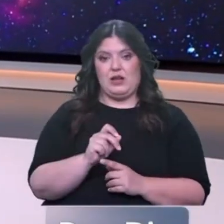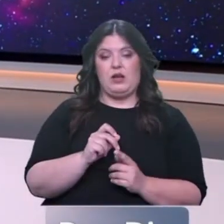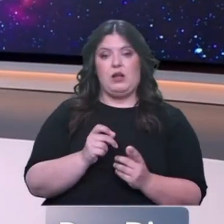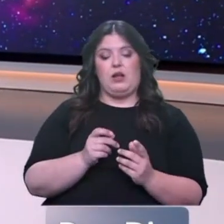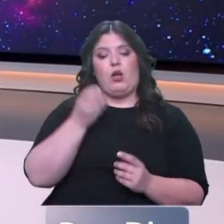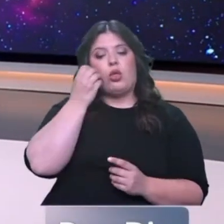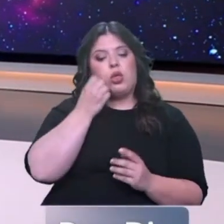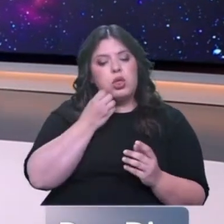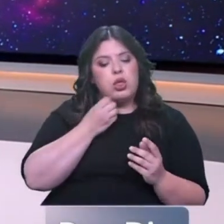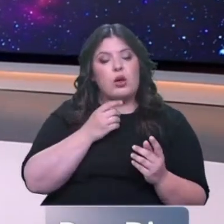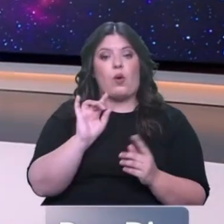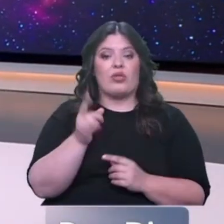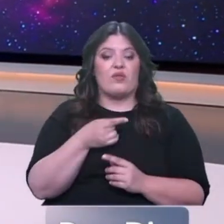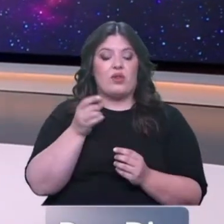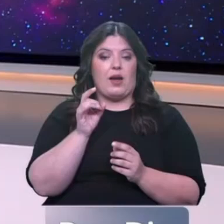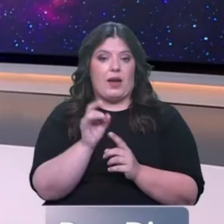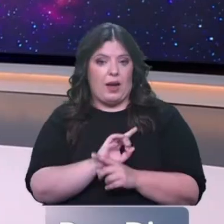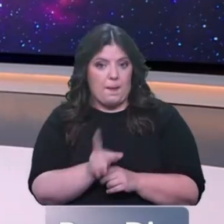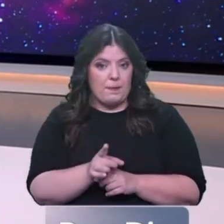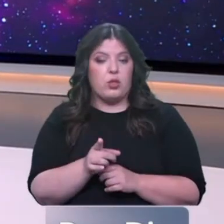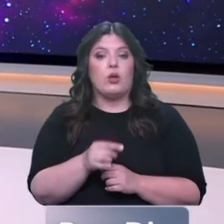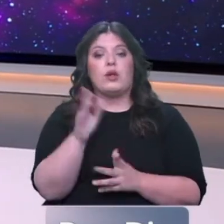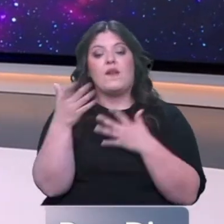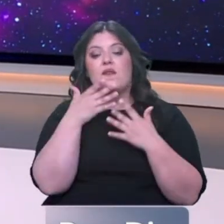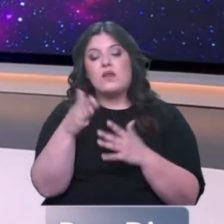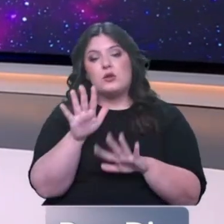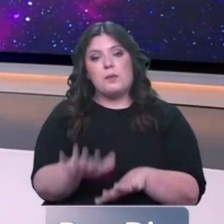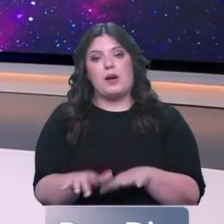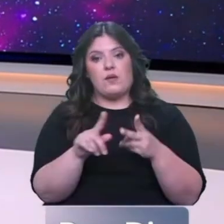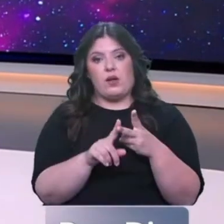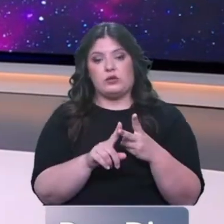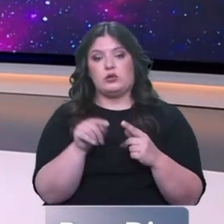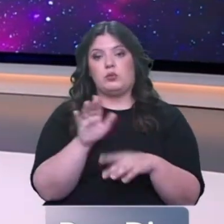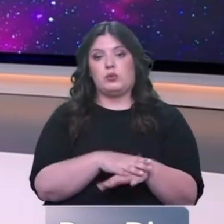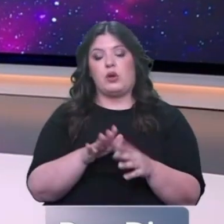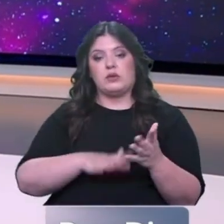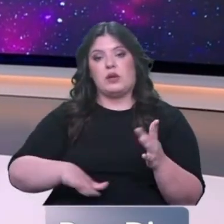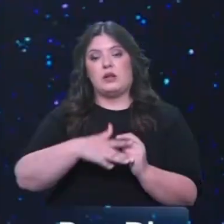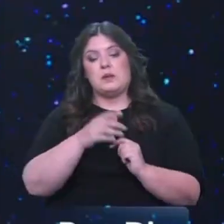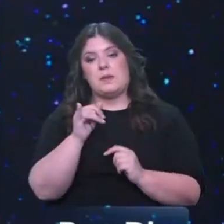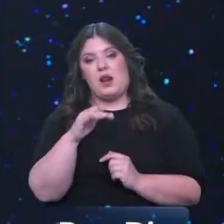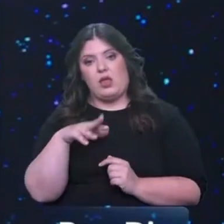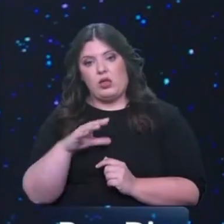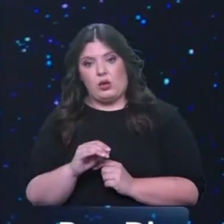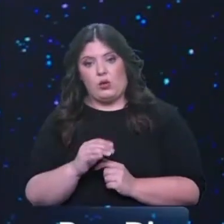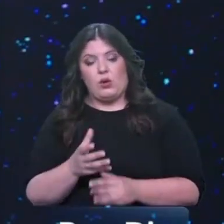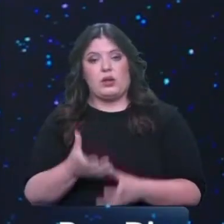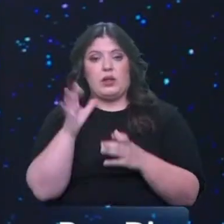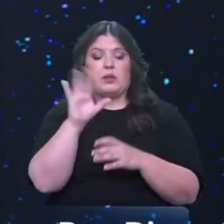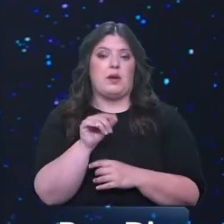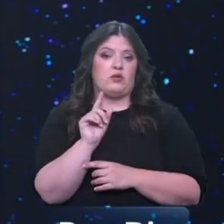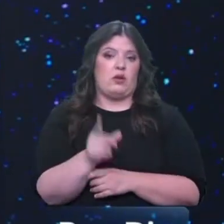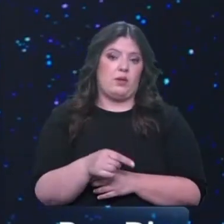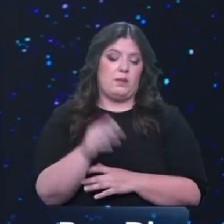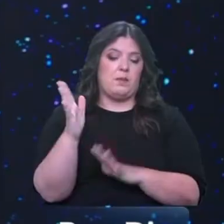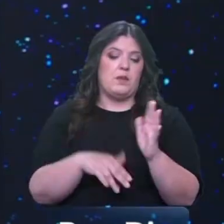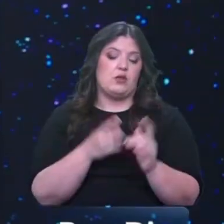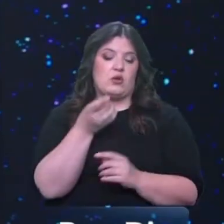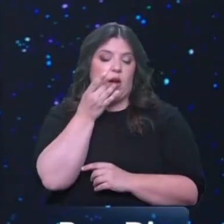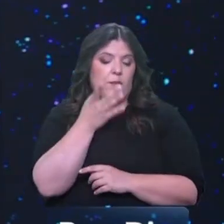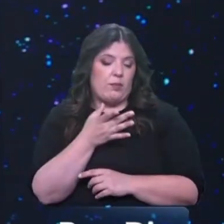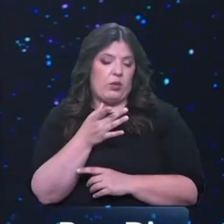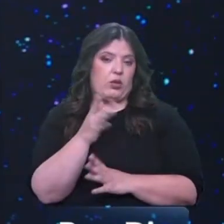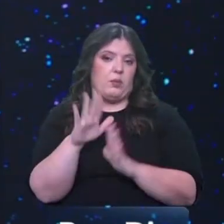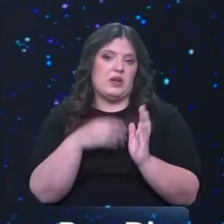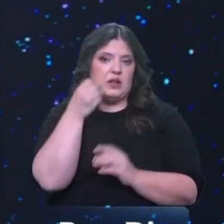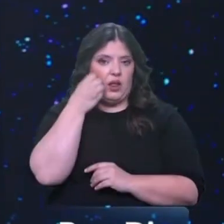quando devia rodar depressa, e neste aqui, ventos que são travados por campos magnéticos. Quanto mais quente o exoplaneta, menos velozes são,